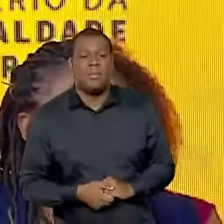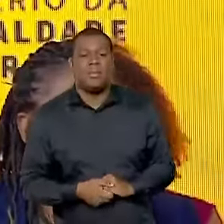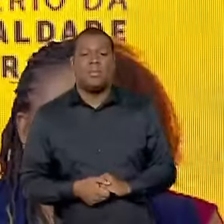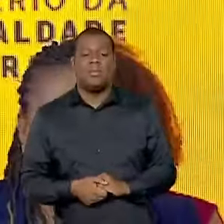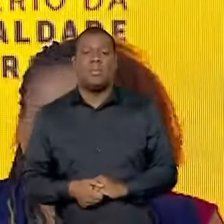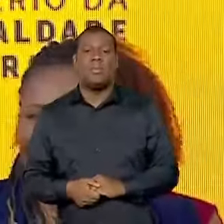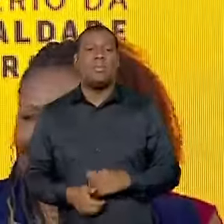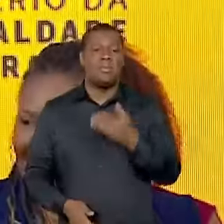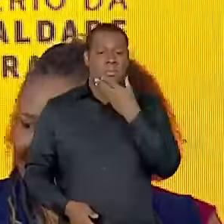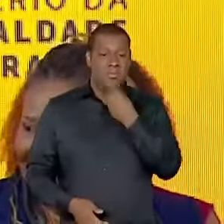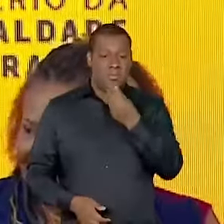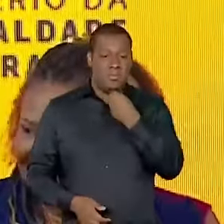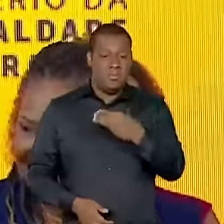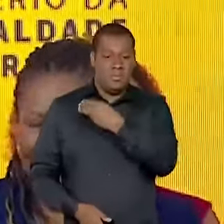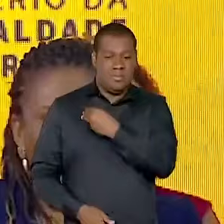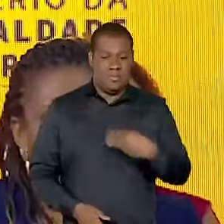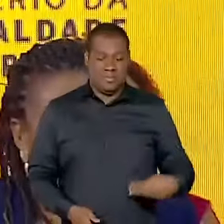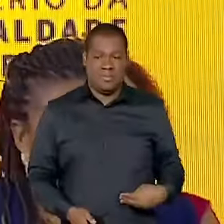O ministro.